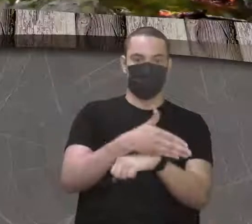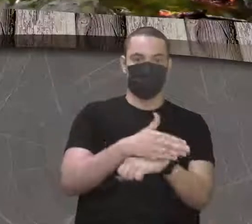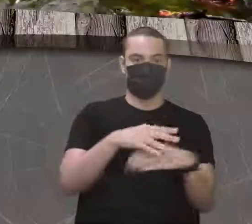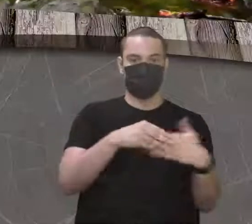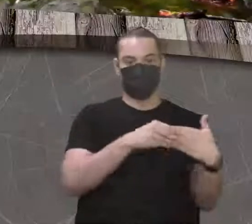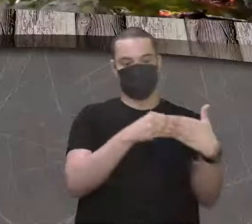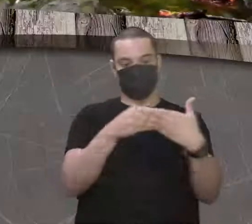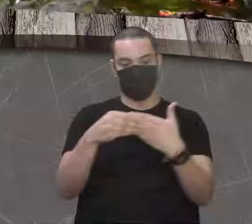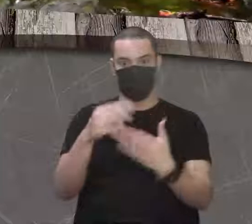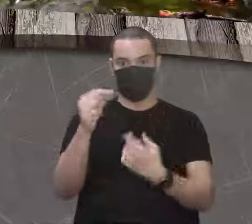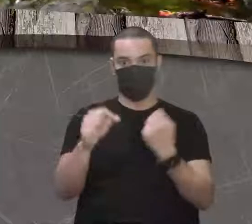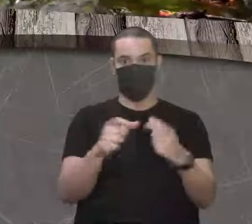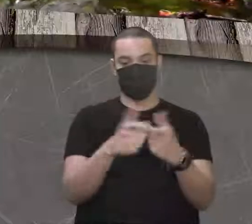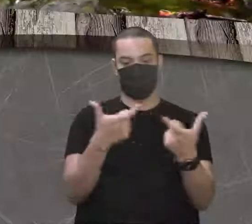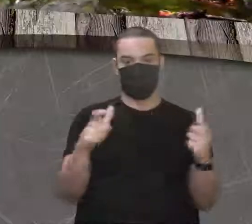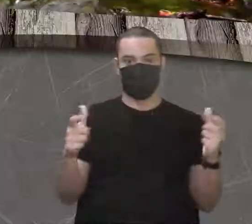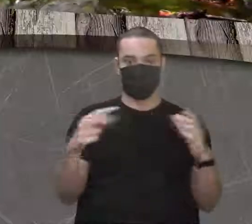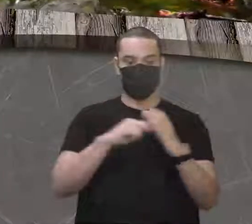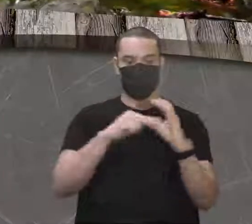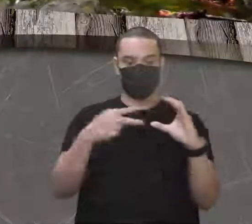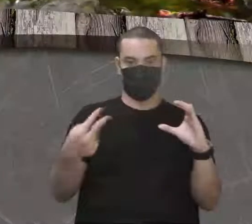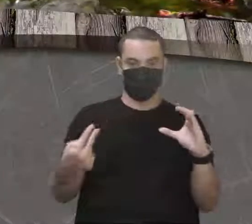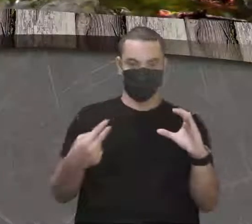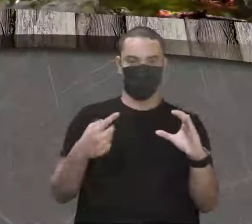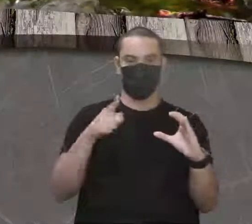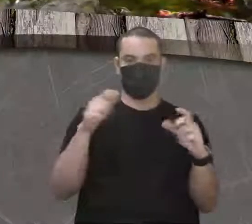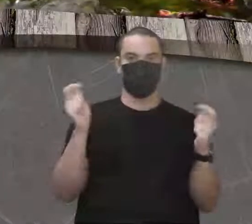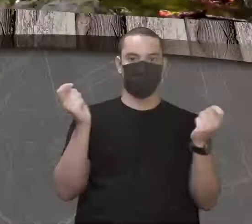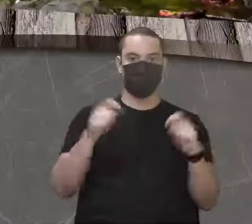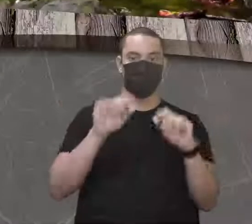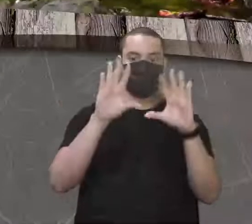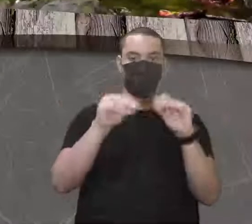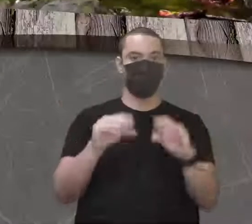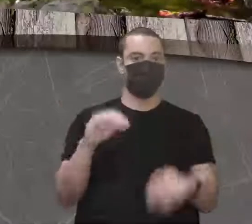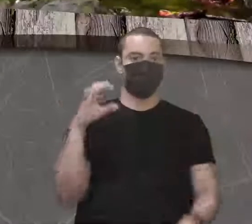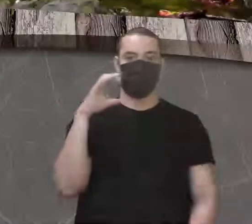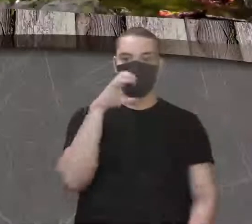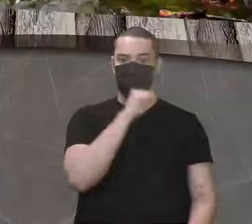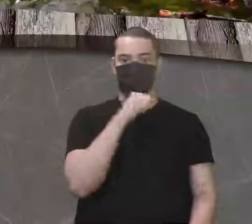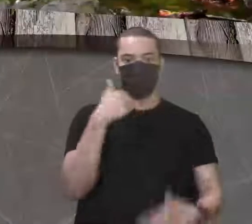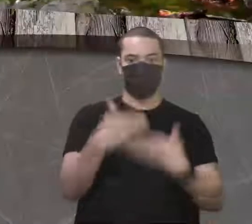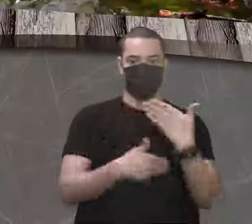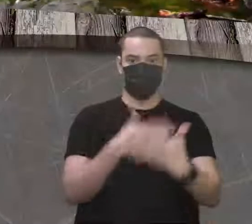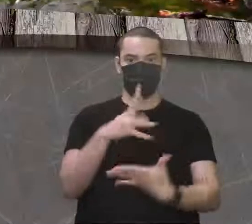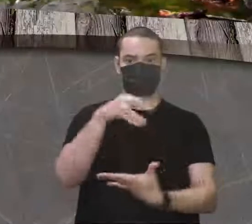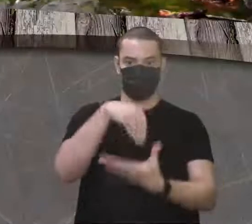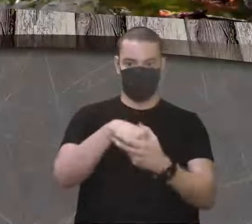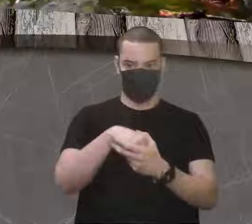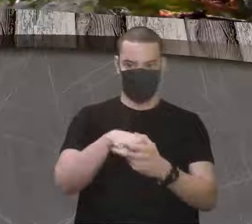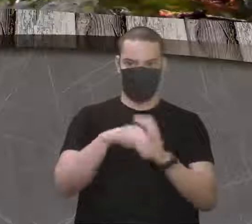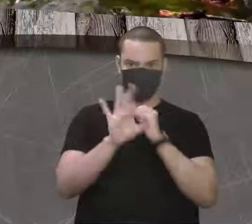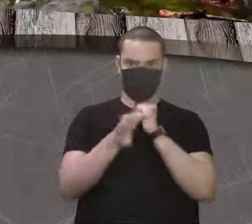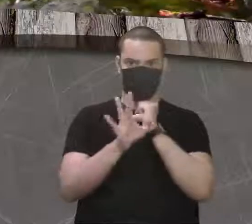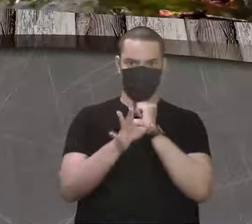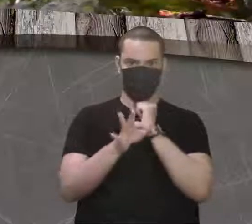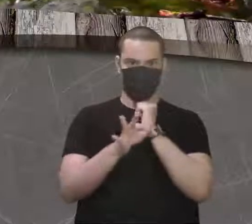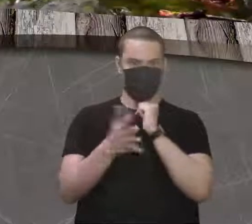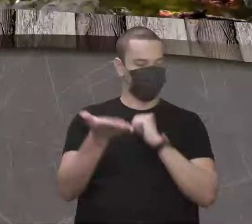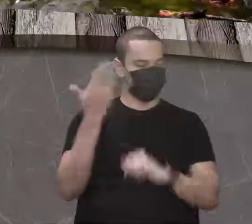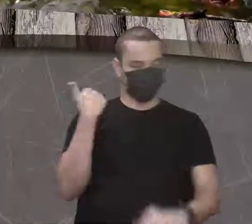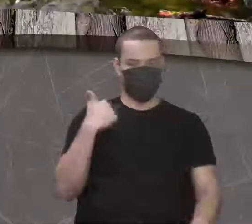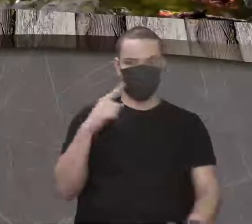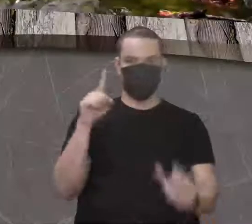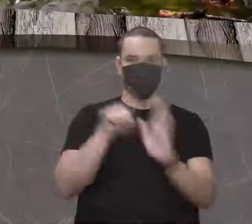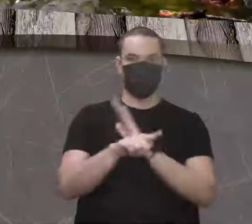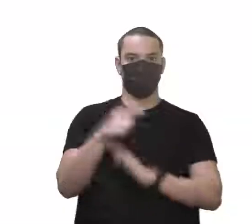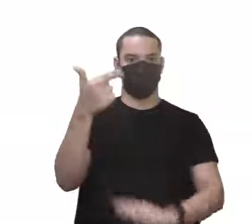conduzir aquele grande quantidade de genes. E aí você consegue manipular rapidamente o processo ali dentro desse organismo. Tá bom? Vamos para a